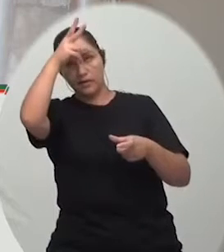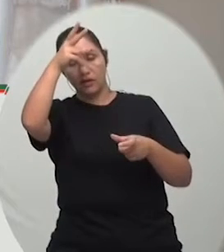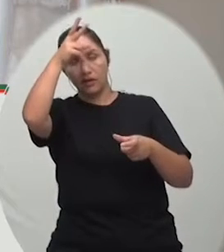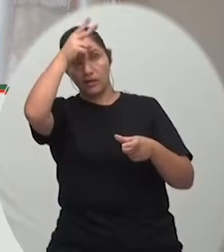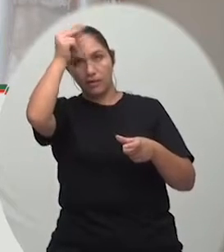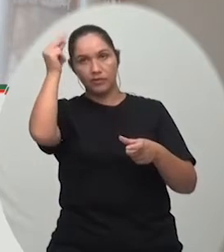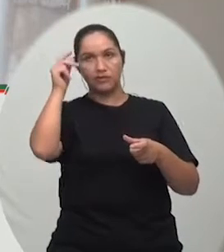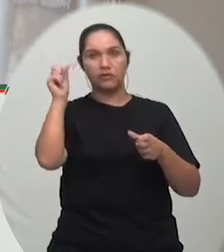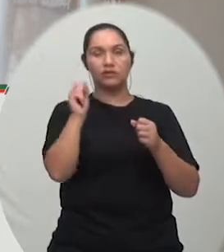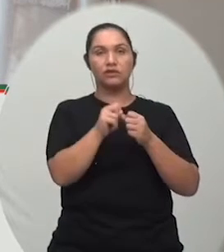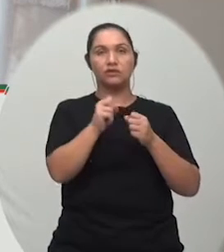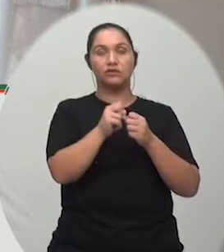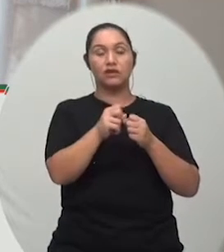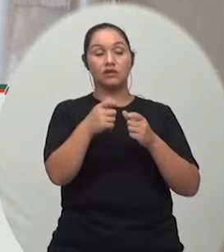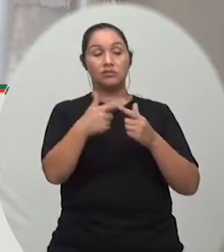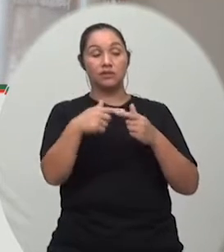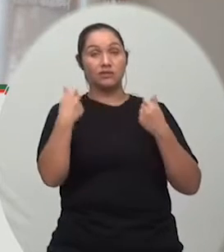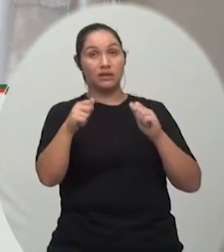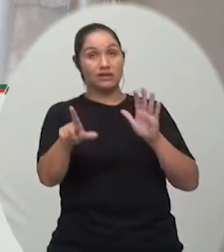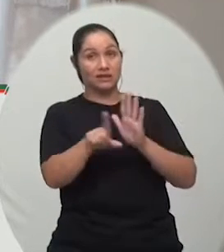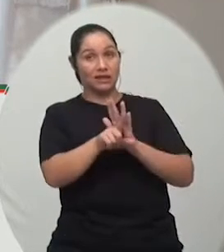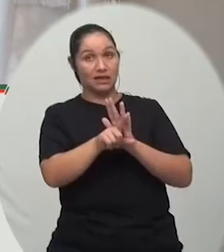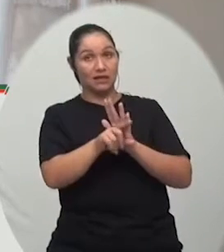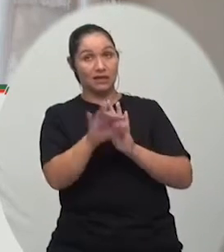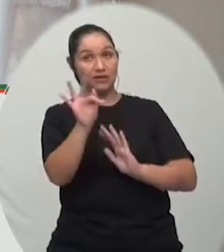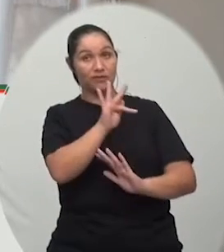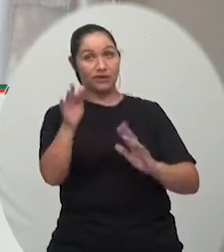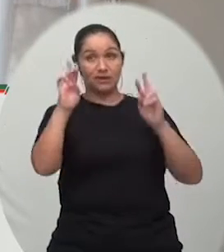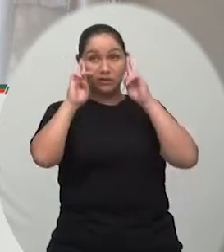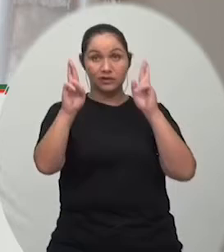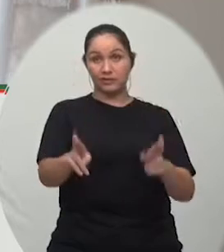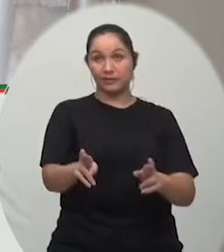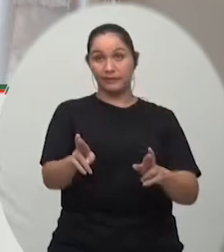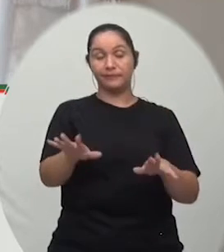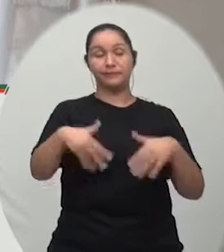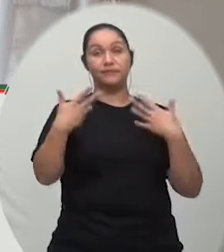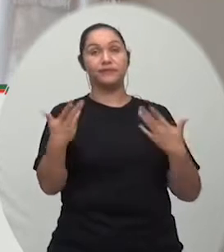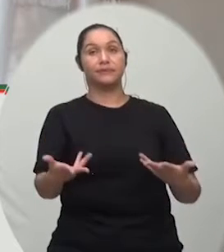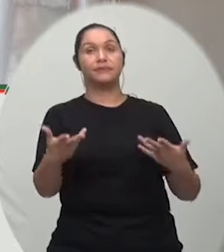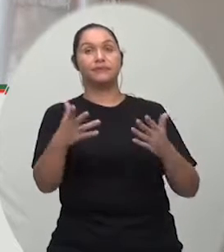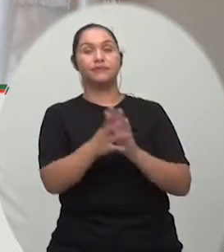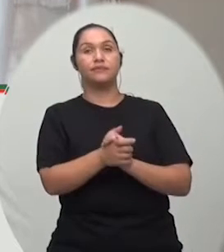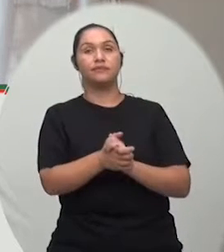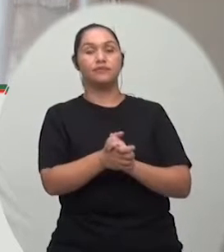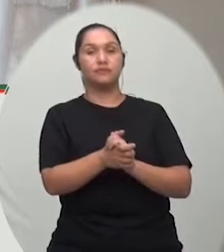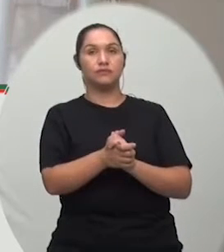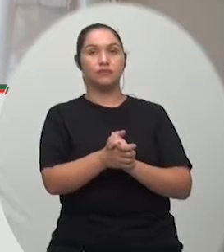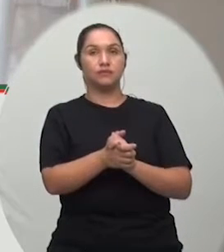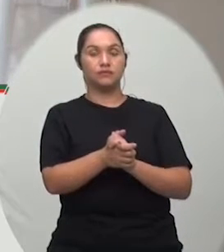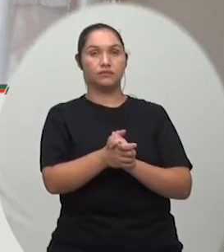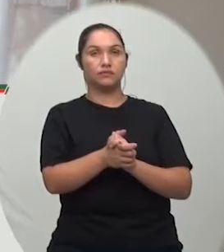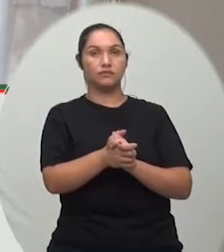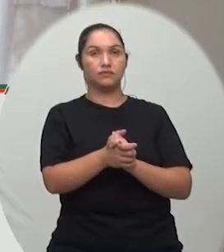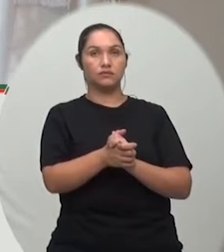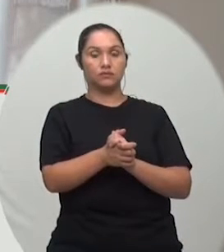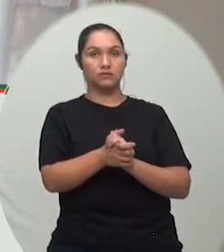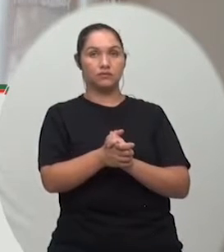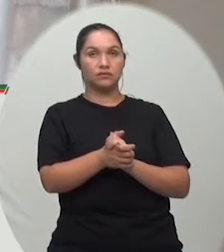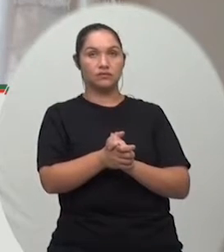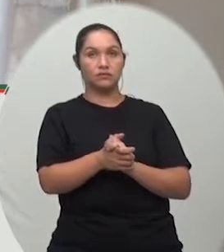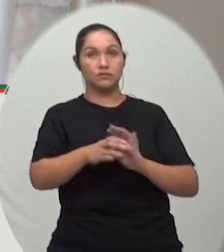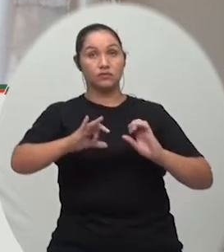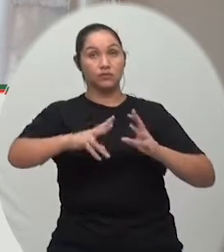a atender a lei federal que está se fazendo valer, né? Favoreceram o que foi feito